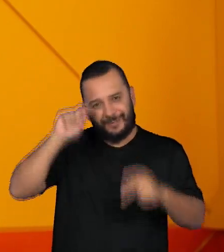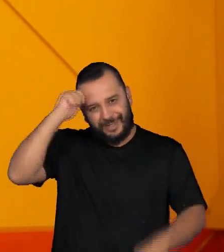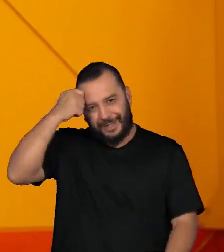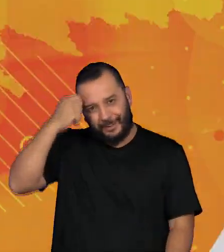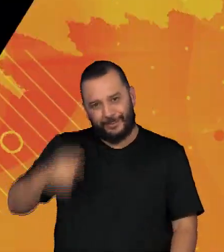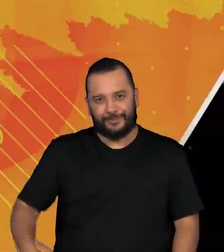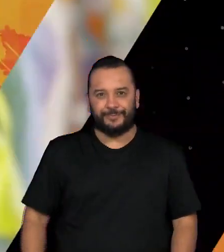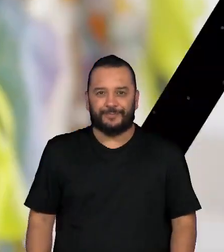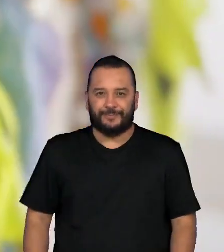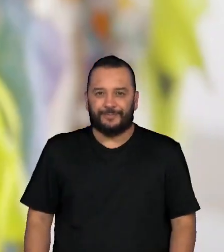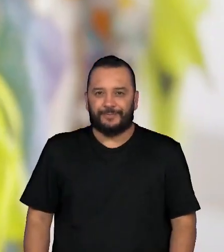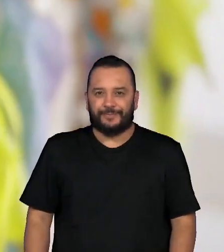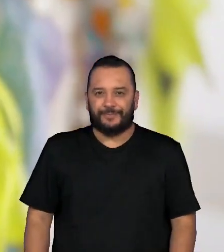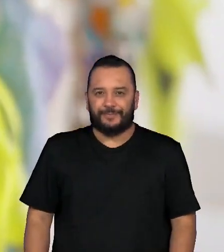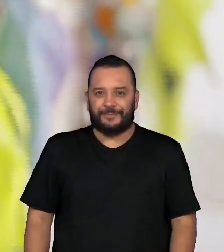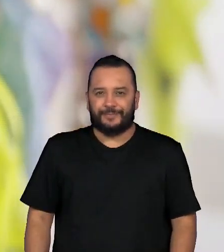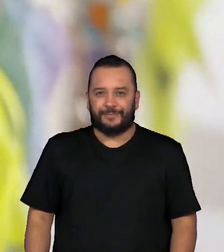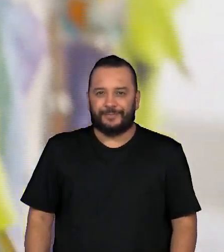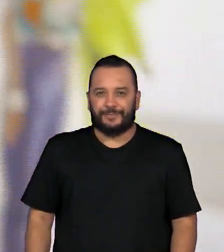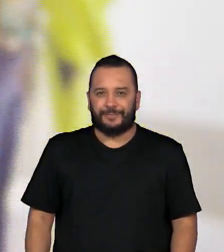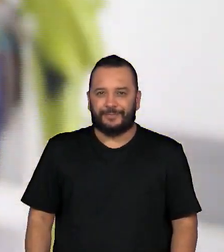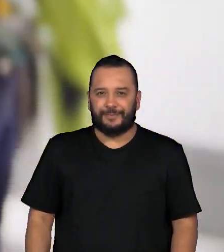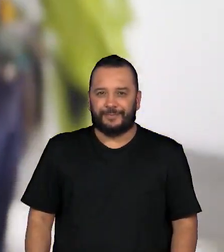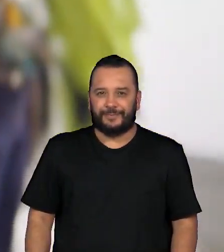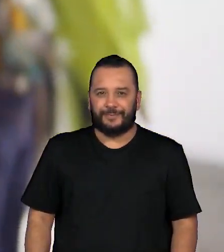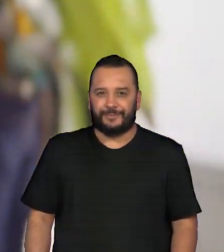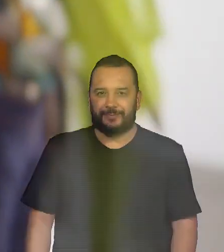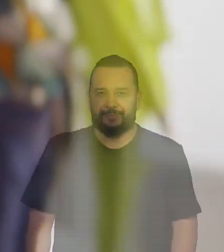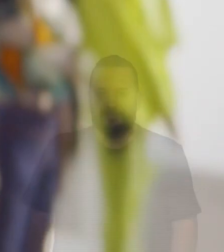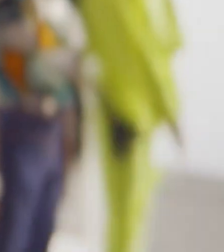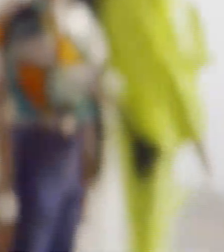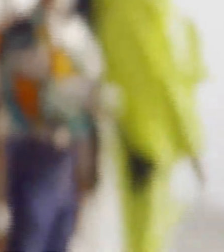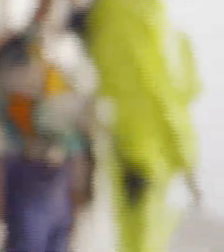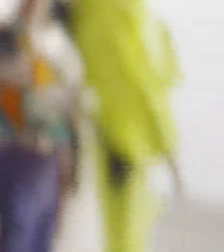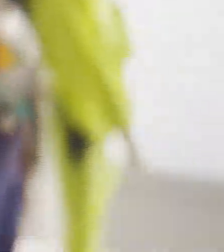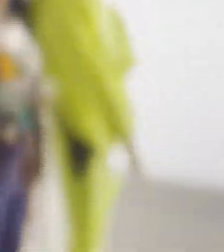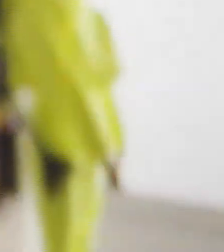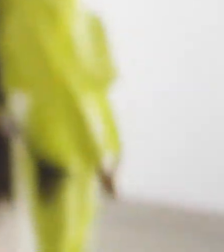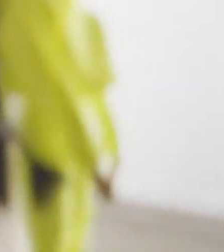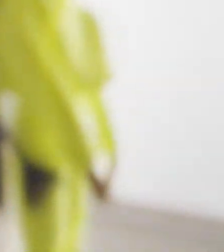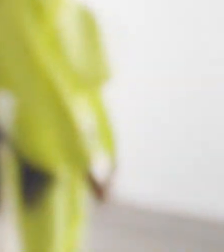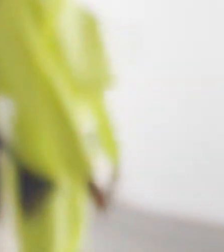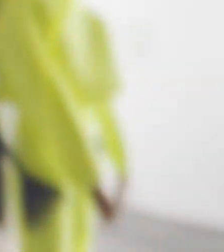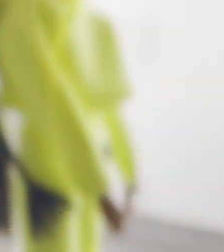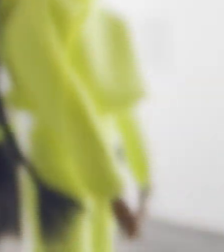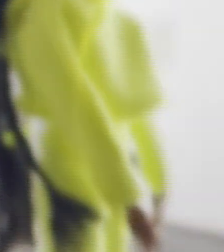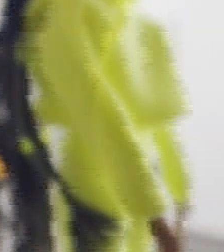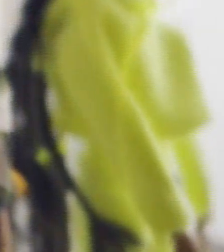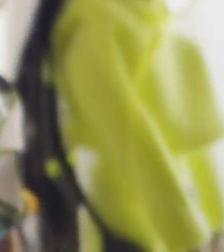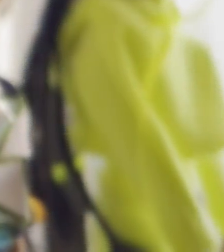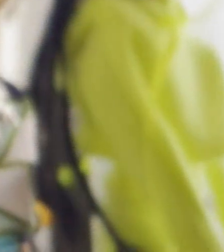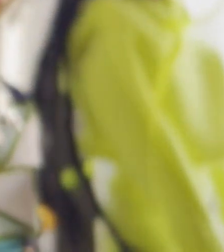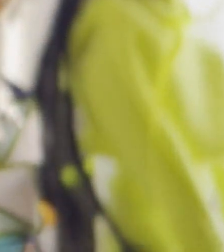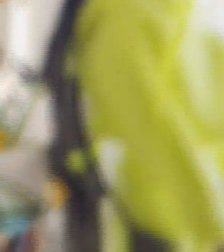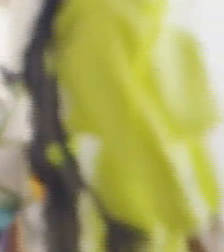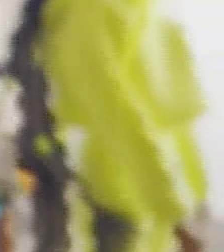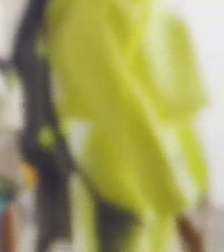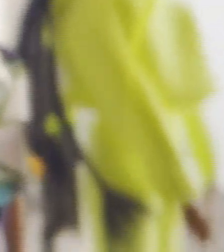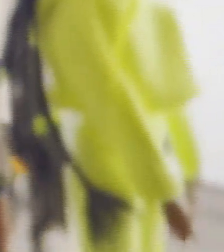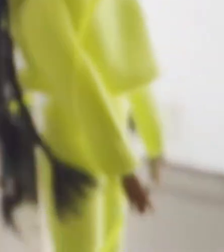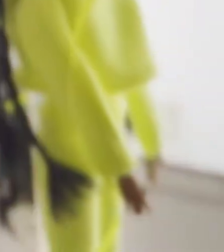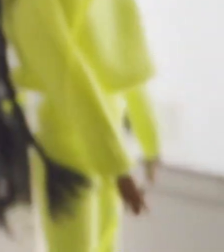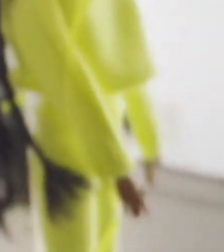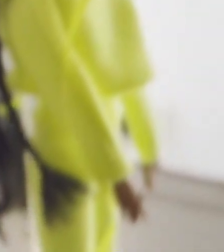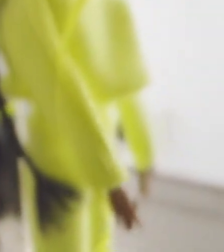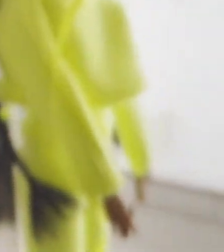negra. Tem muita pressão, não desenvolve a semente. É a mesma coisa com a gente. Que é pra ser gentil como